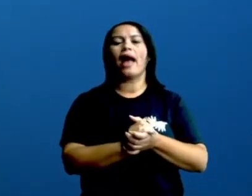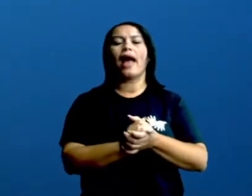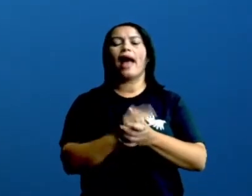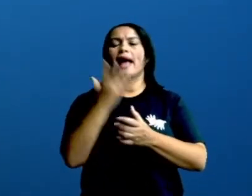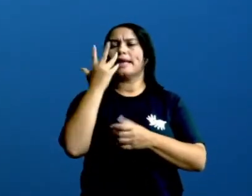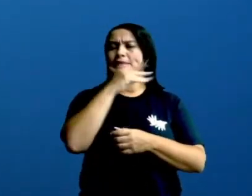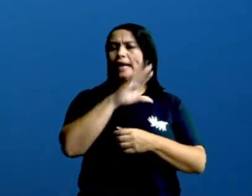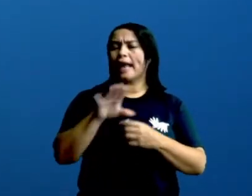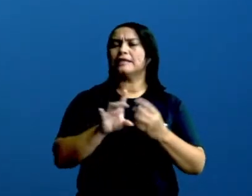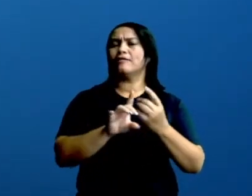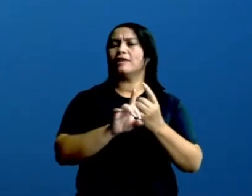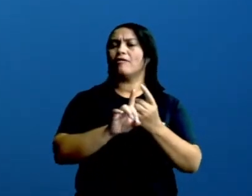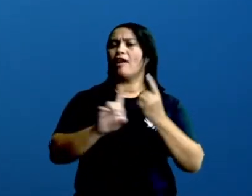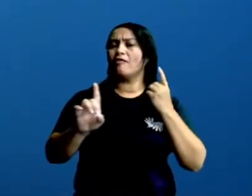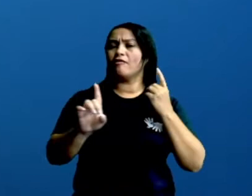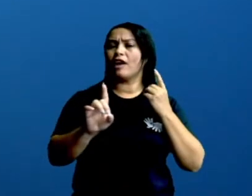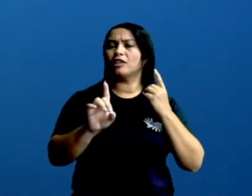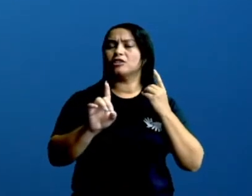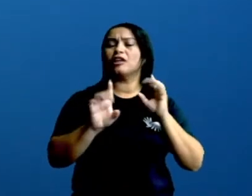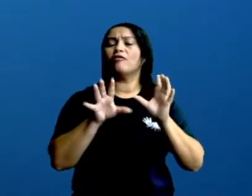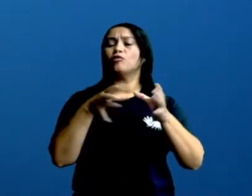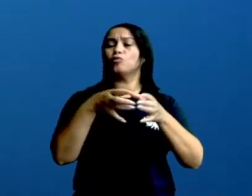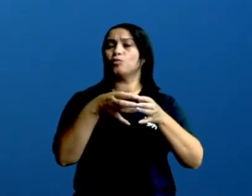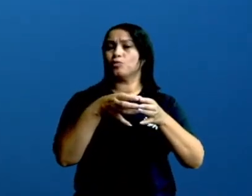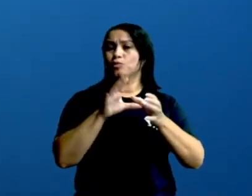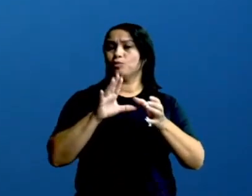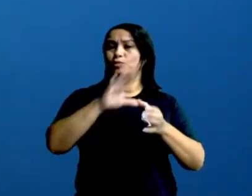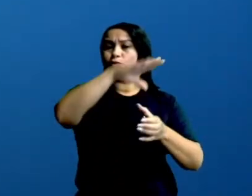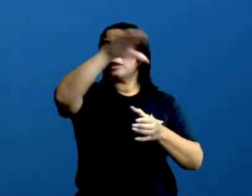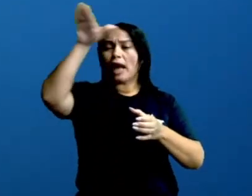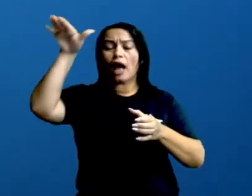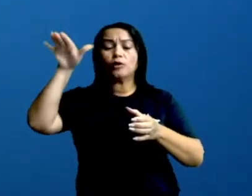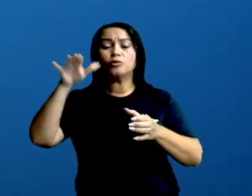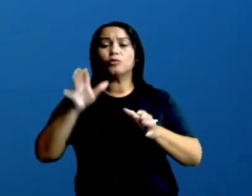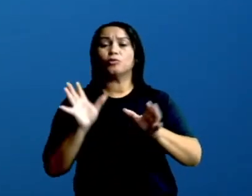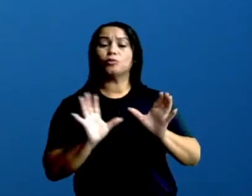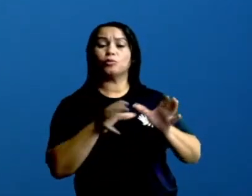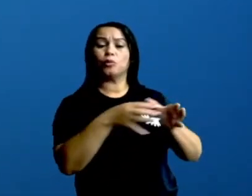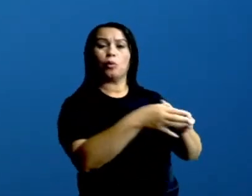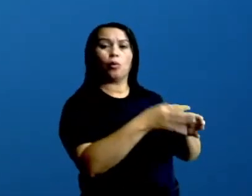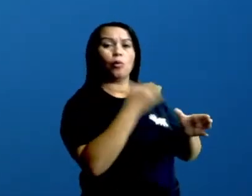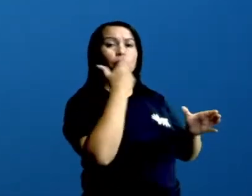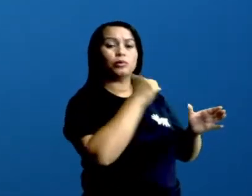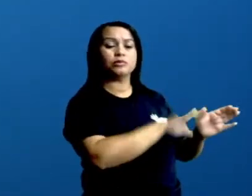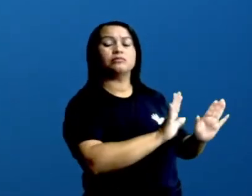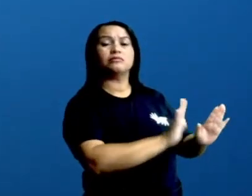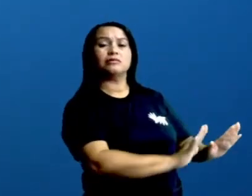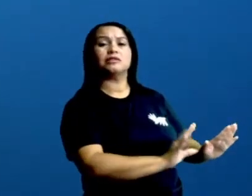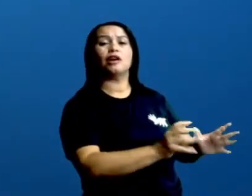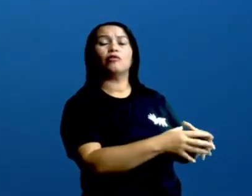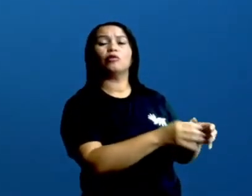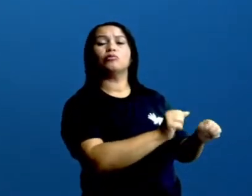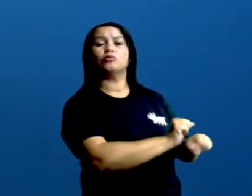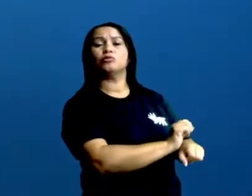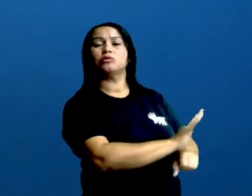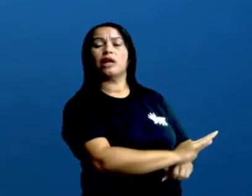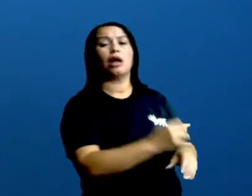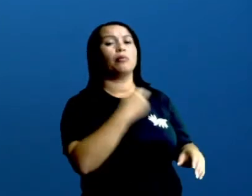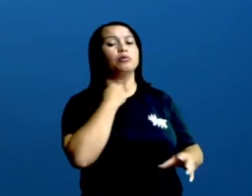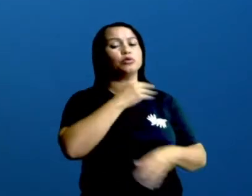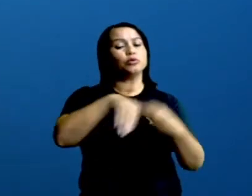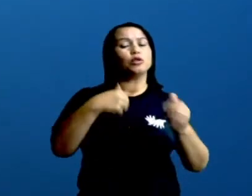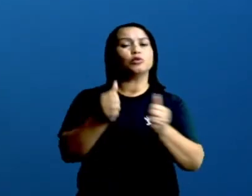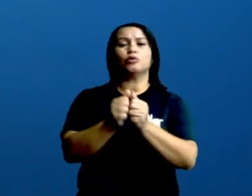elas ficavam afastadas do mundo dos adultos, elas eram vistas como adultos em miniaturas e não tinham